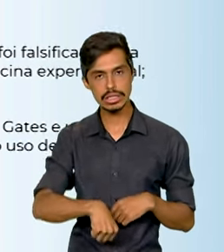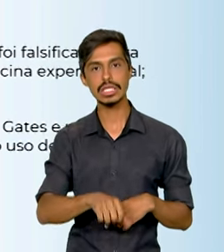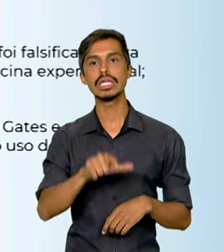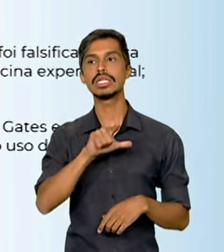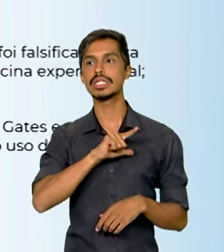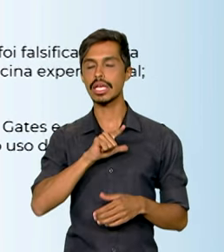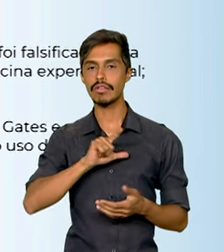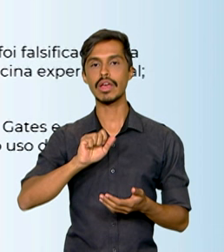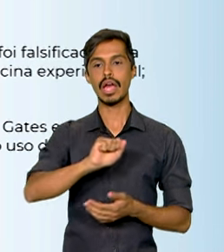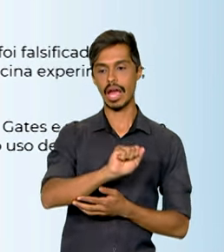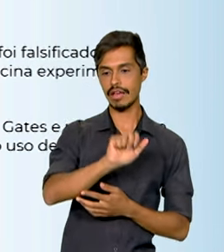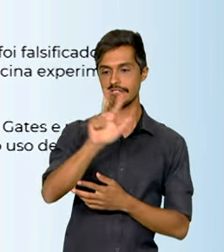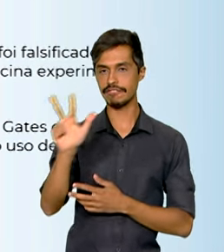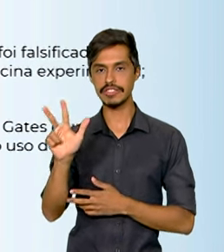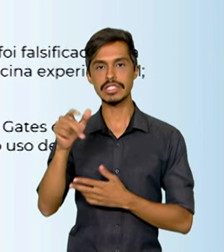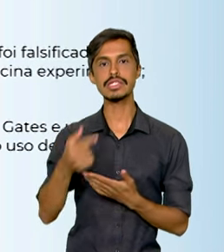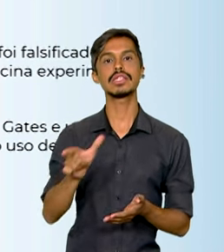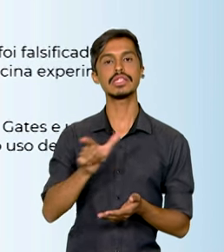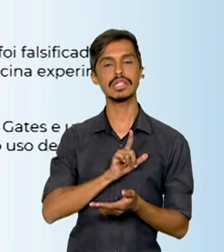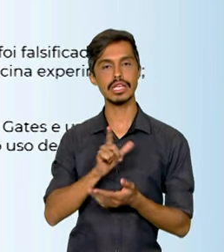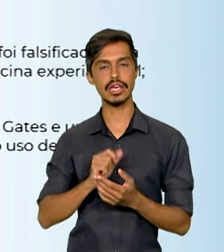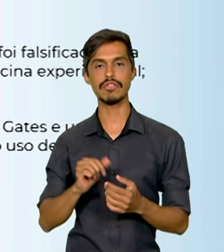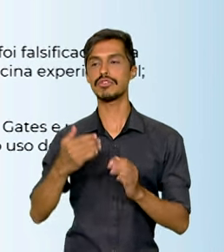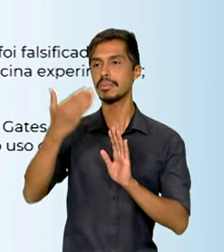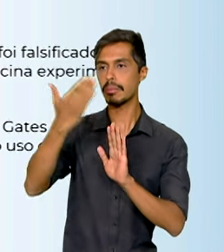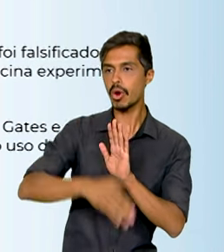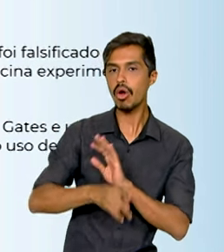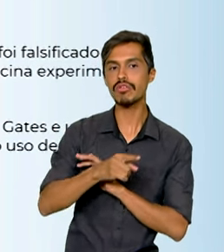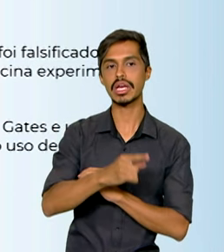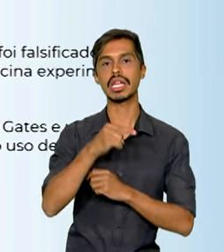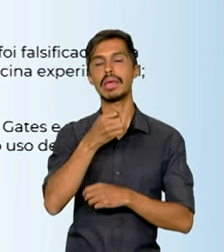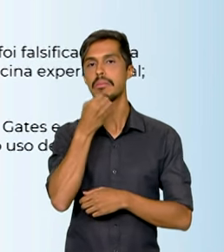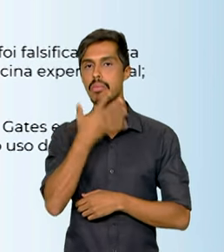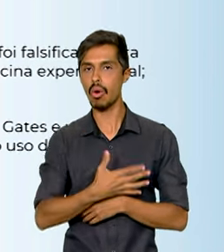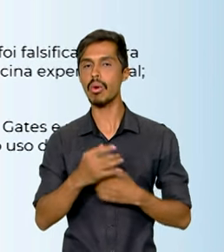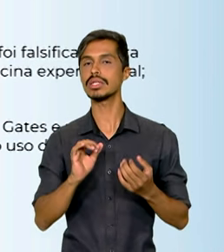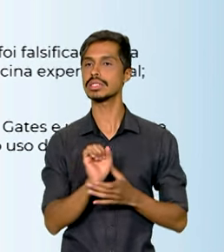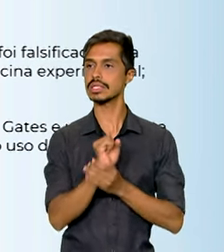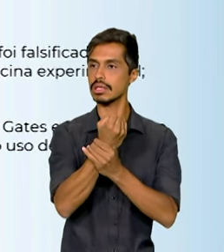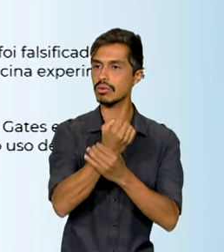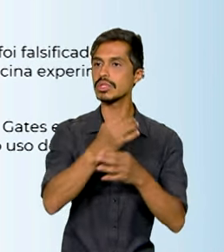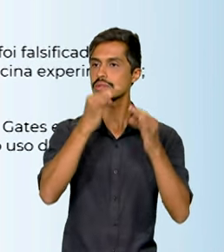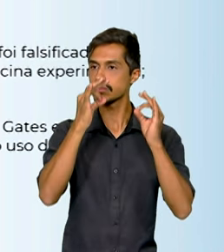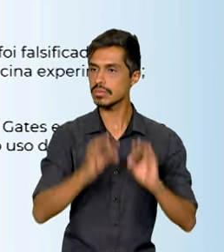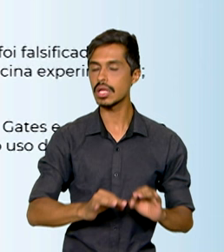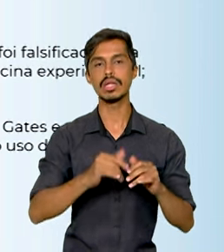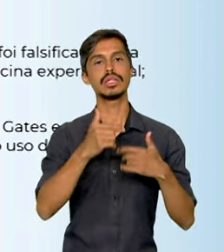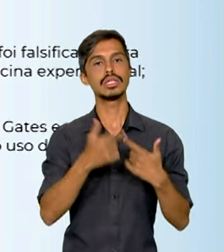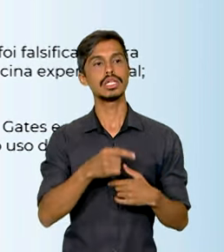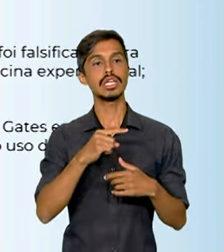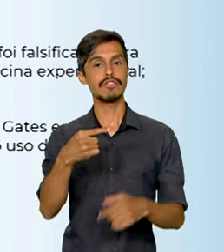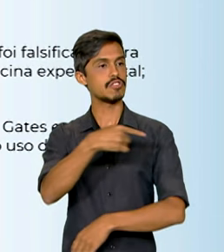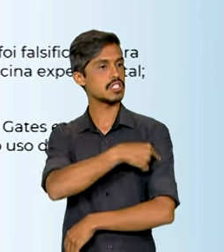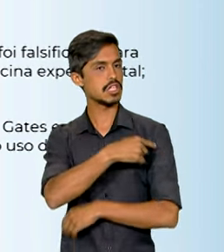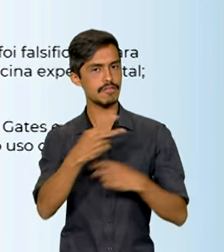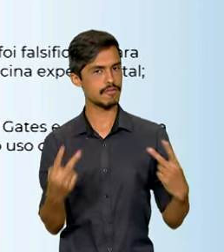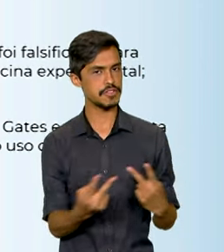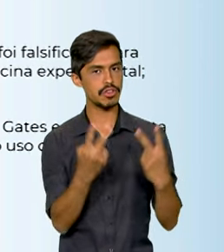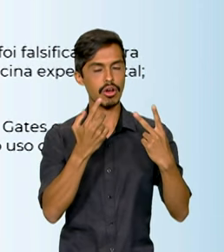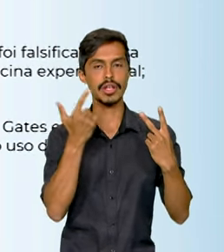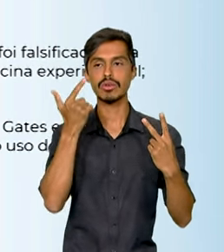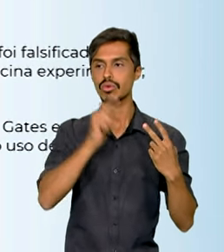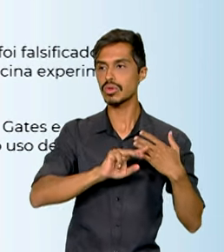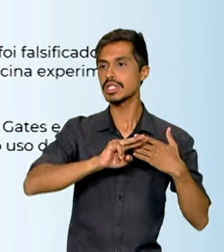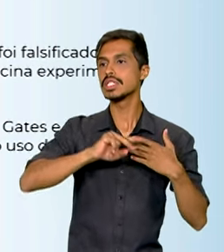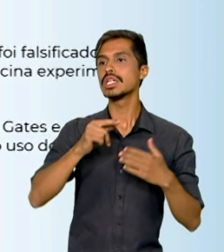validada pela Anvisa, do ponto de vista da sua eficácia e segurança, como as vacinas que foram vitoriosas resultaram de